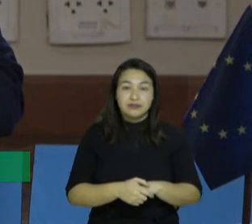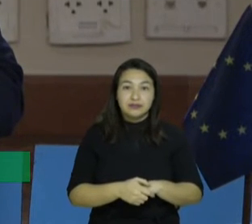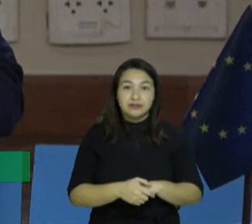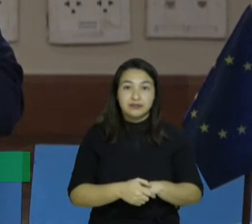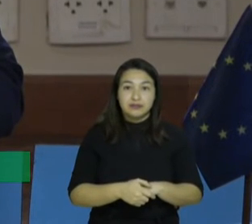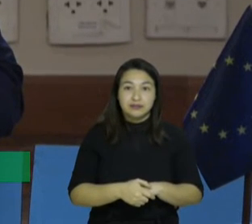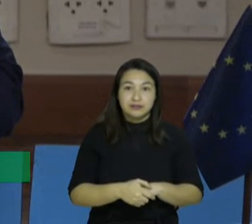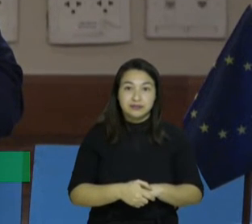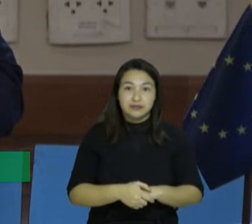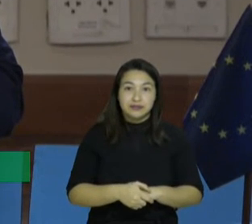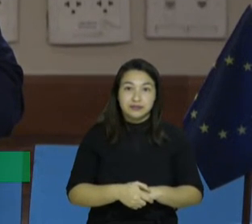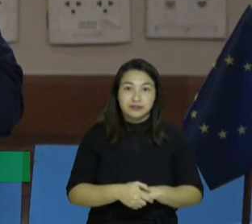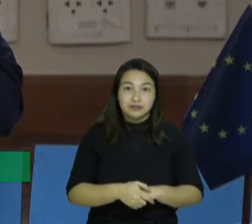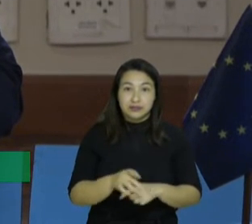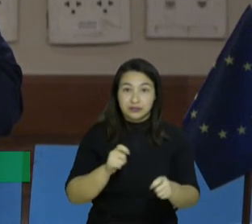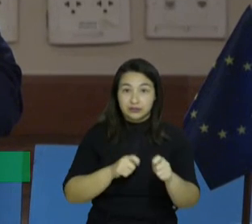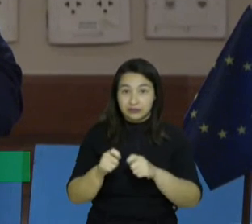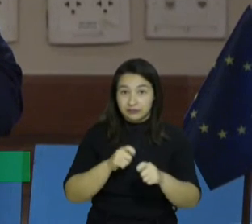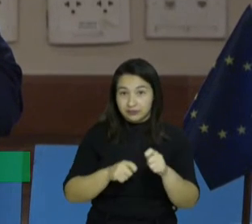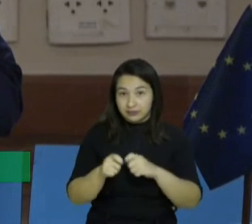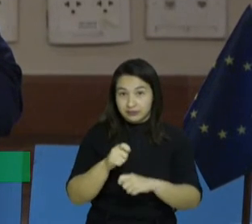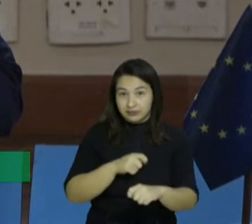eh de